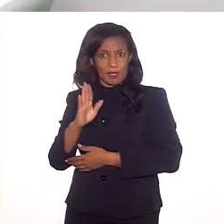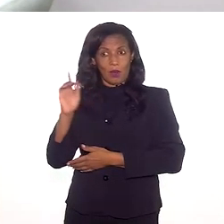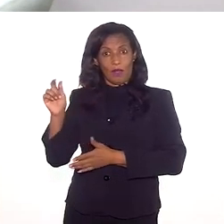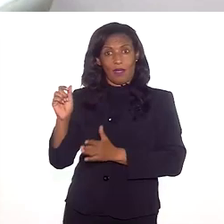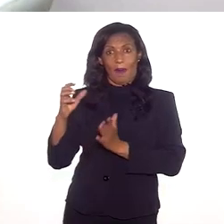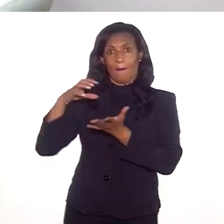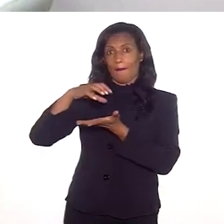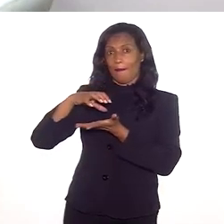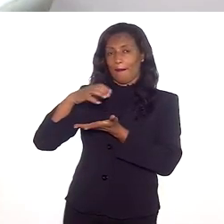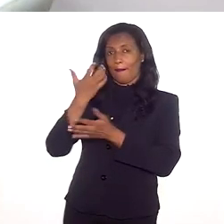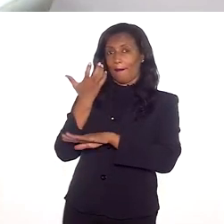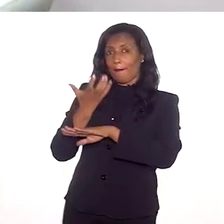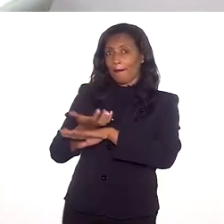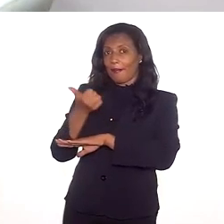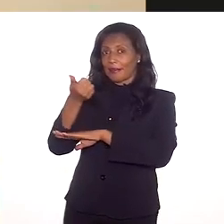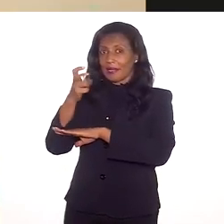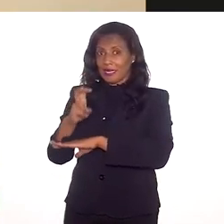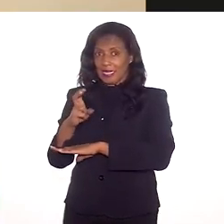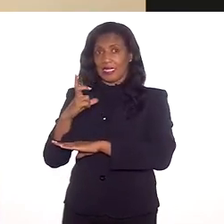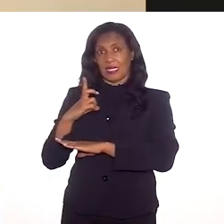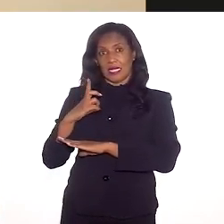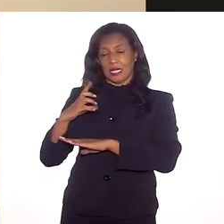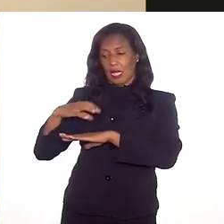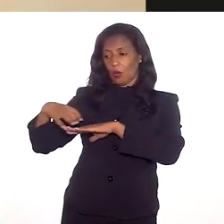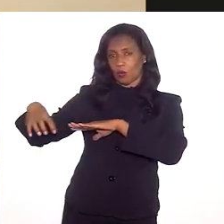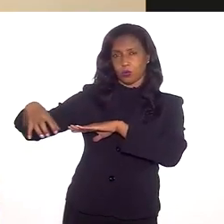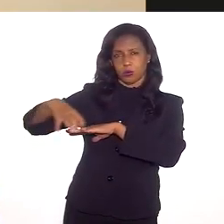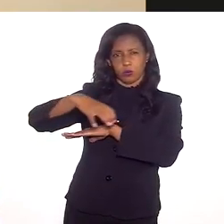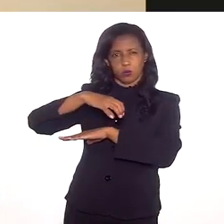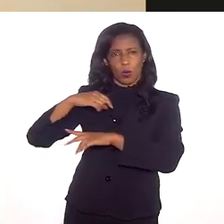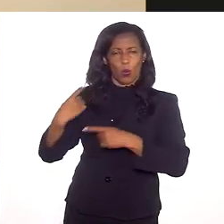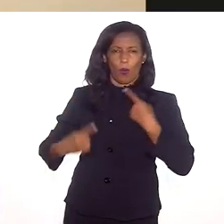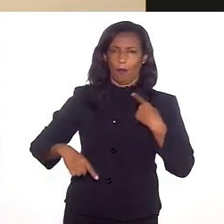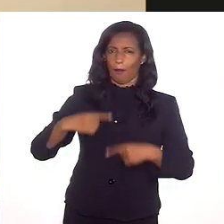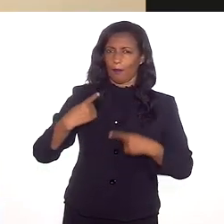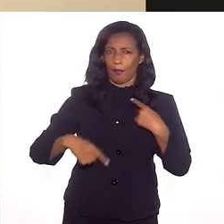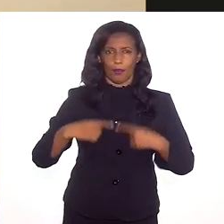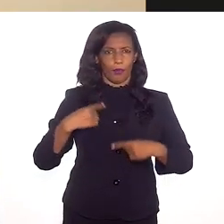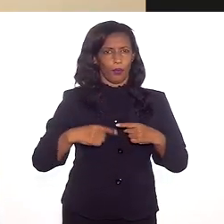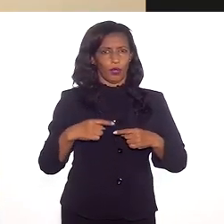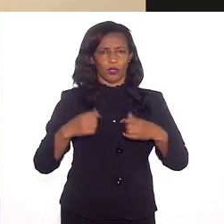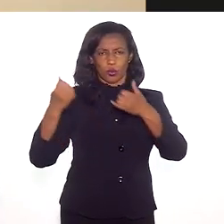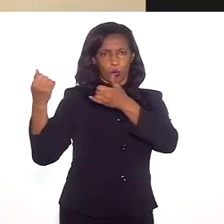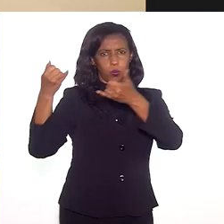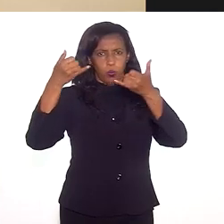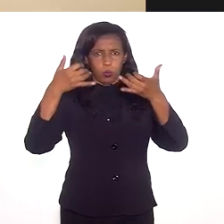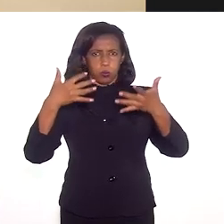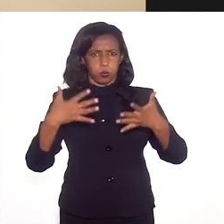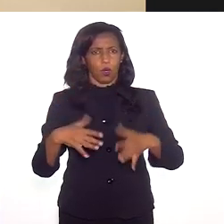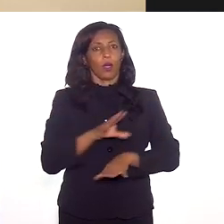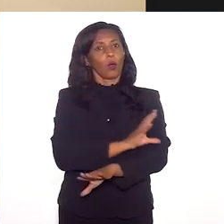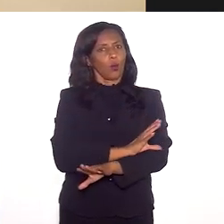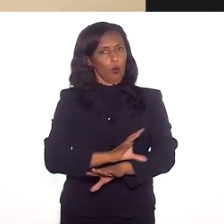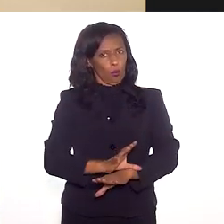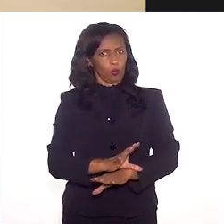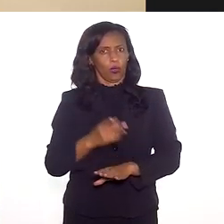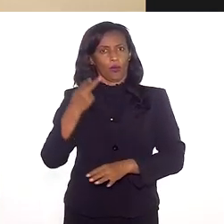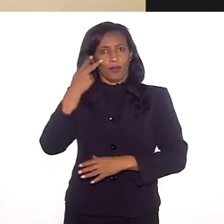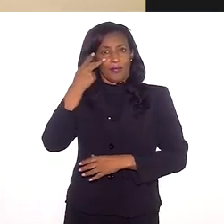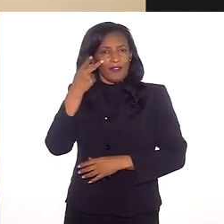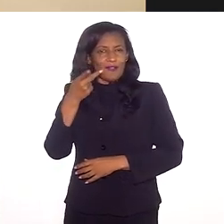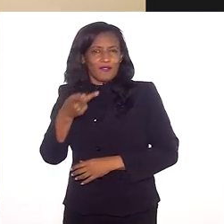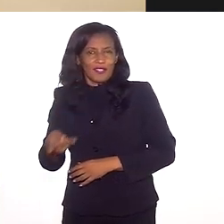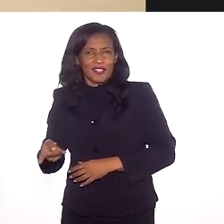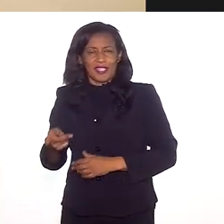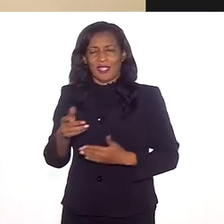Praça 15, que reúne hoje 14 equipamentos culturais com uma política definida, uma política cultural, que é a